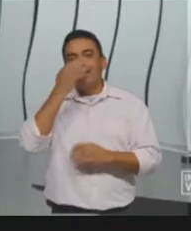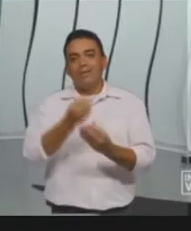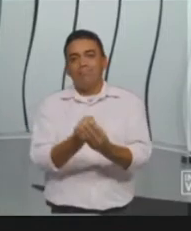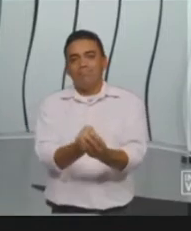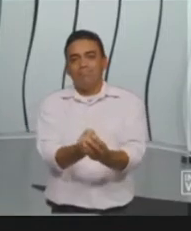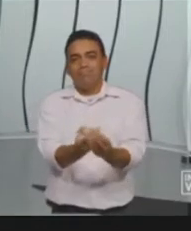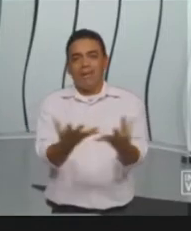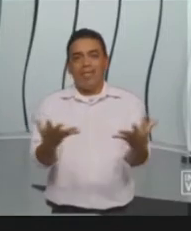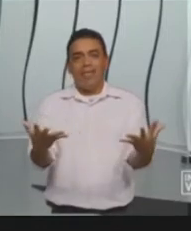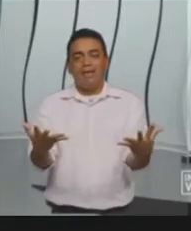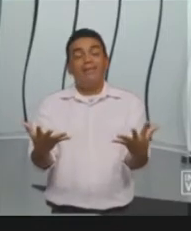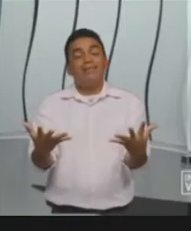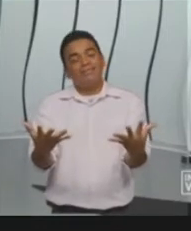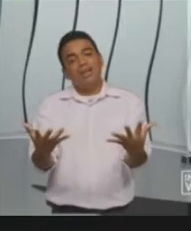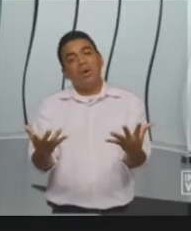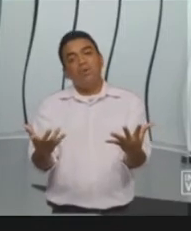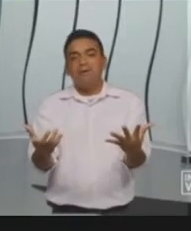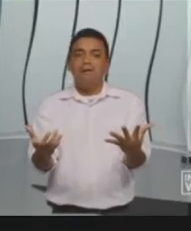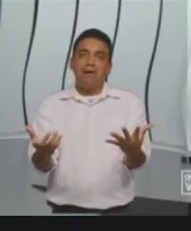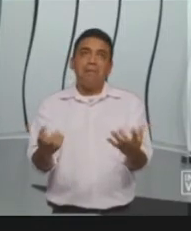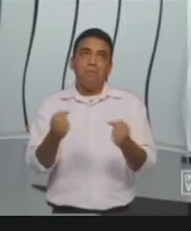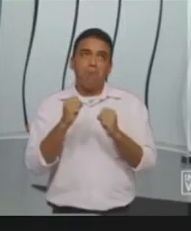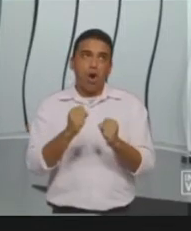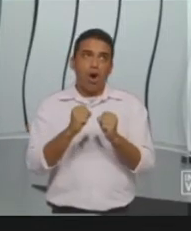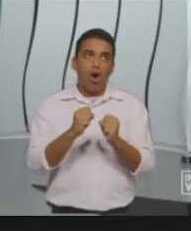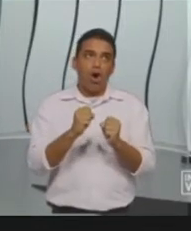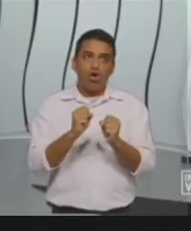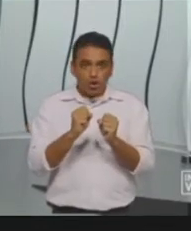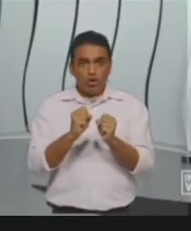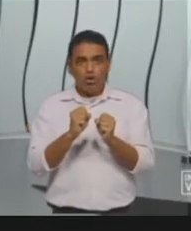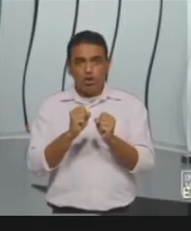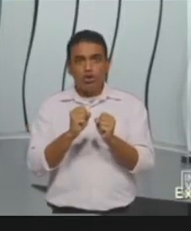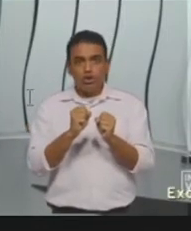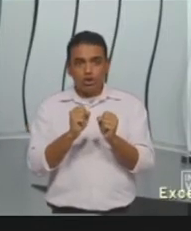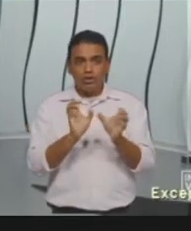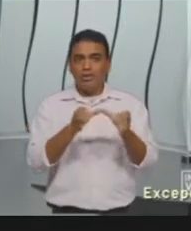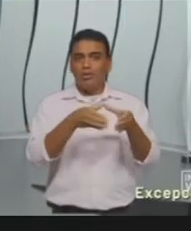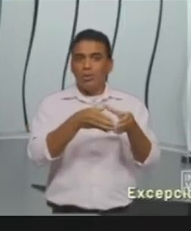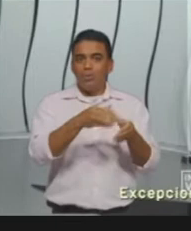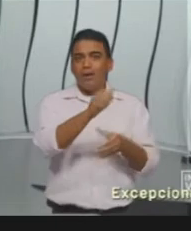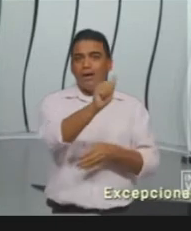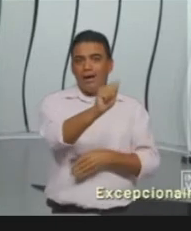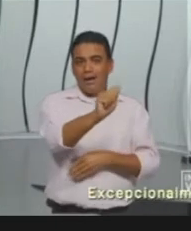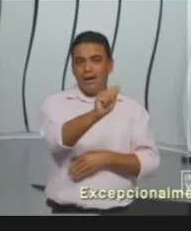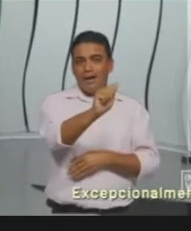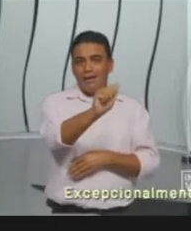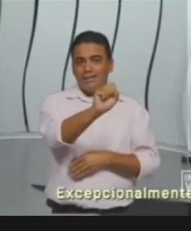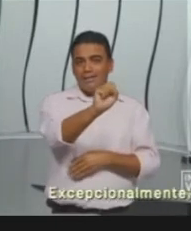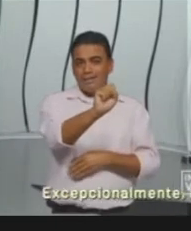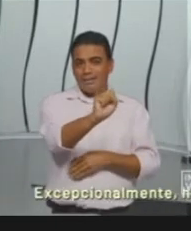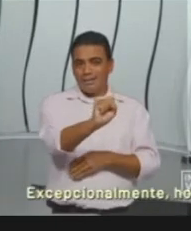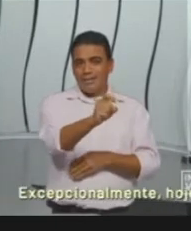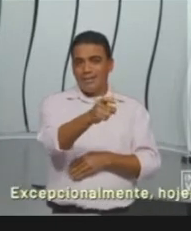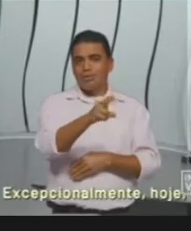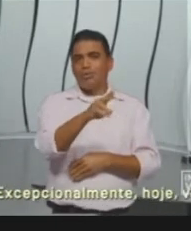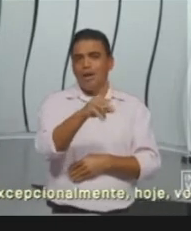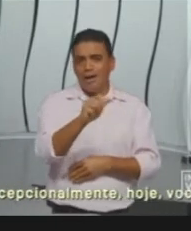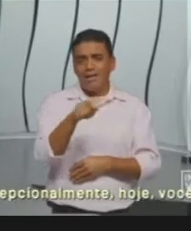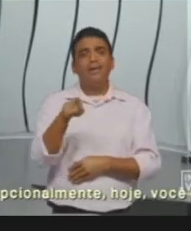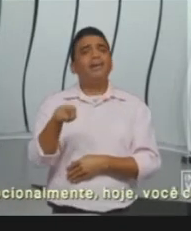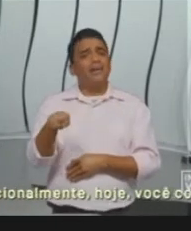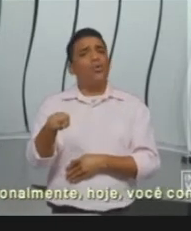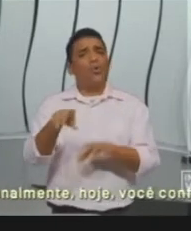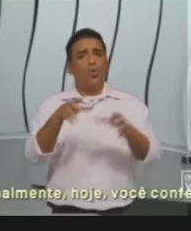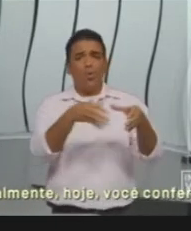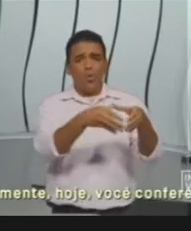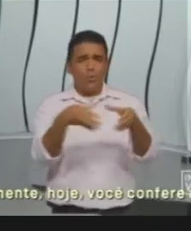elas têm alternância de gerações. Elas têm uma parte da reprodução que é sexuada e uma parte assexuada. Então repare